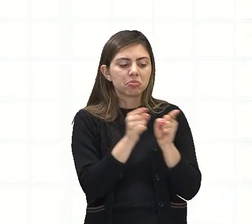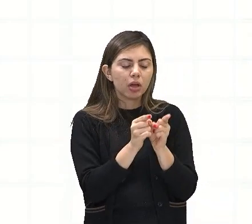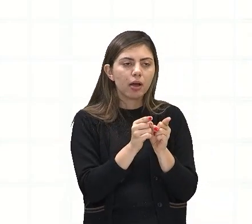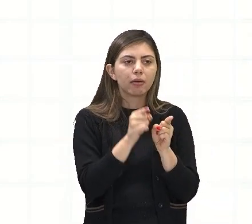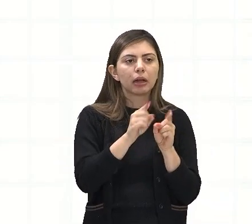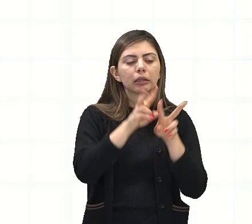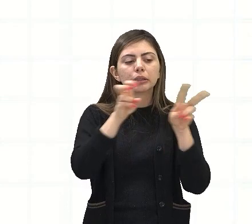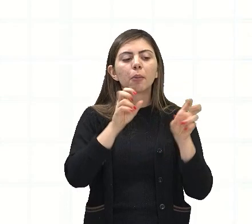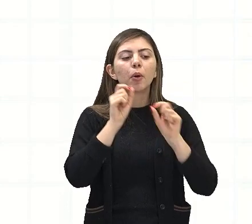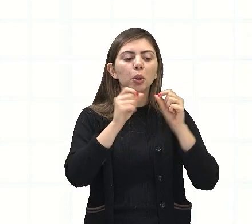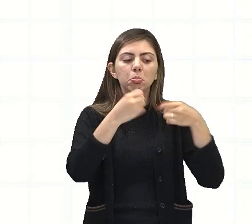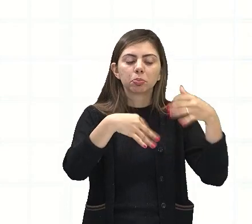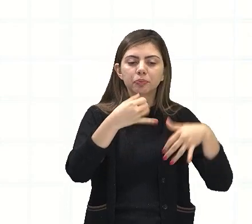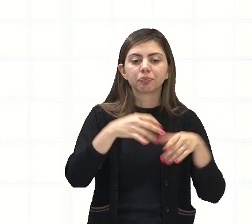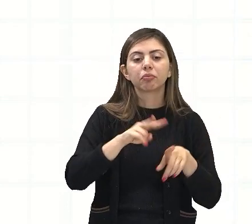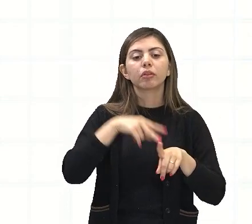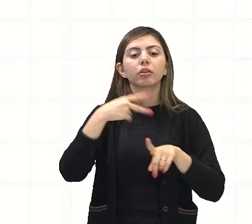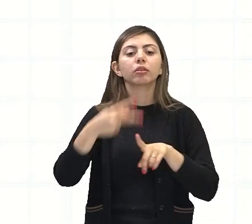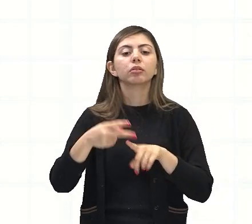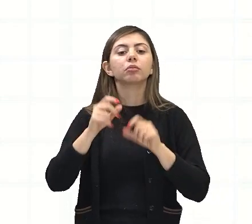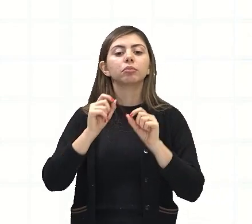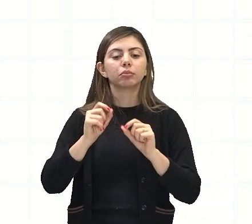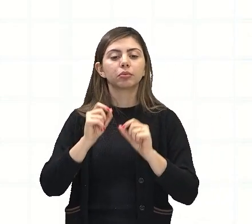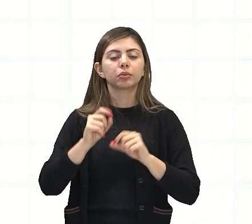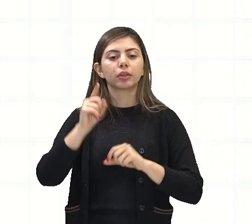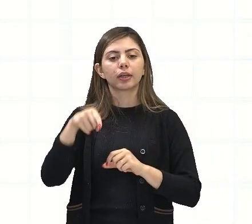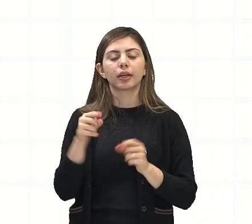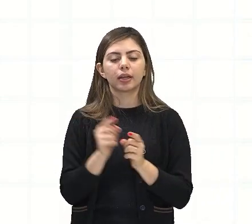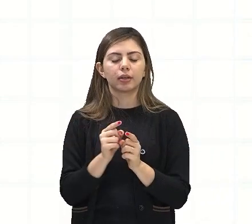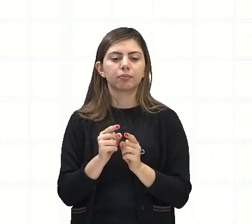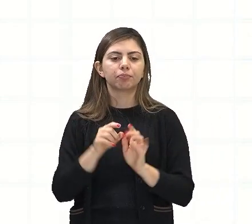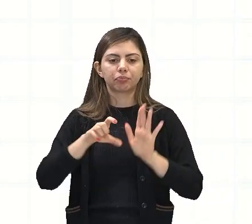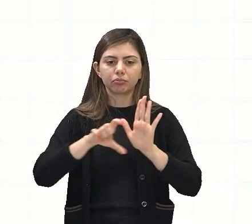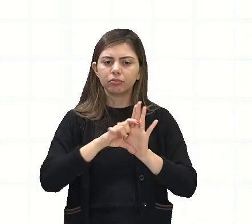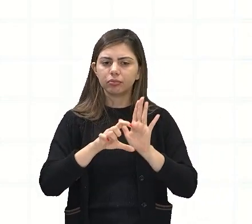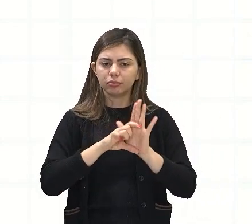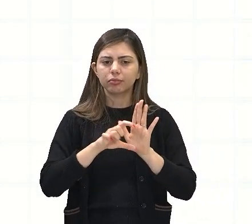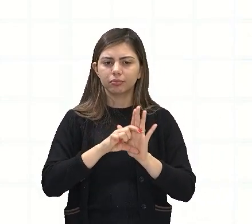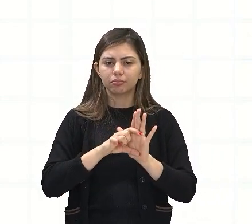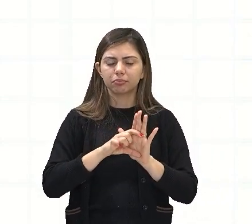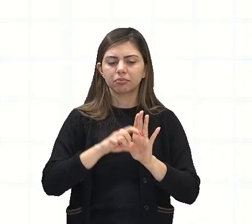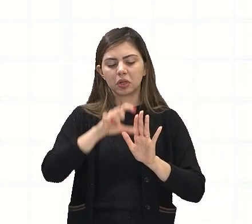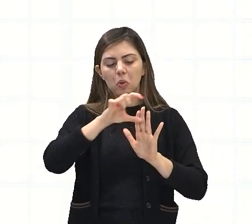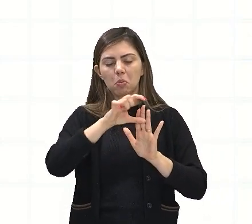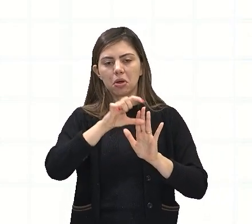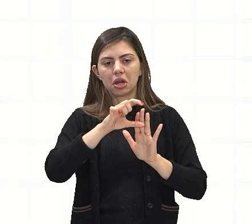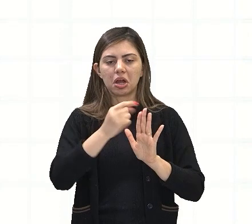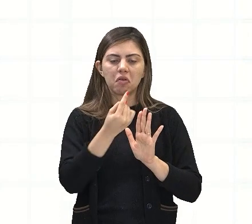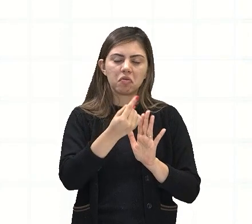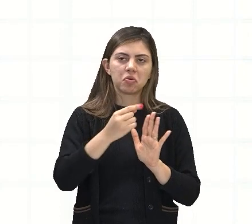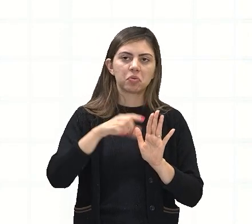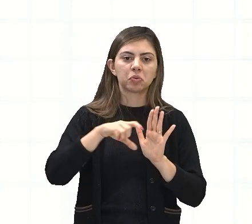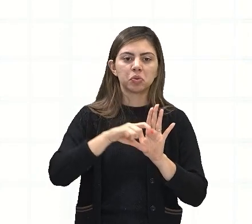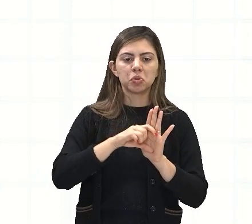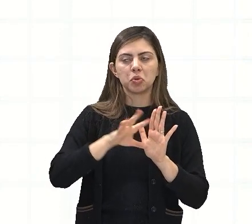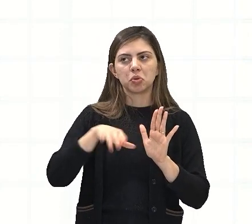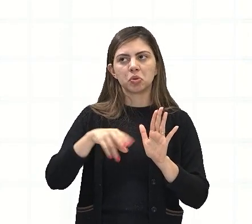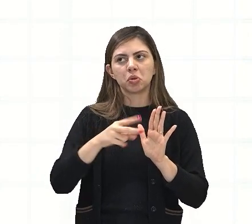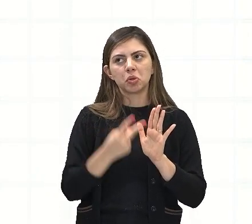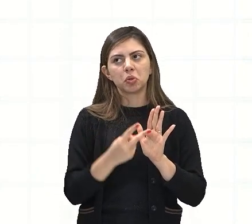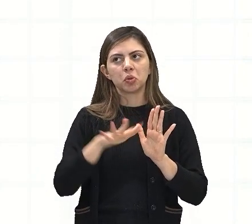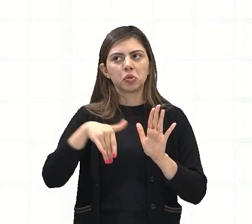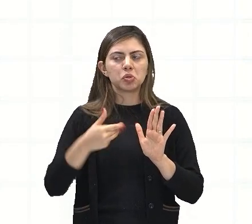tema, depois seguido de... Aqui é um parágrafo mais ou menos na introdução, 2 parágrafos ou 3 para